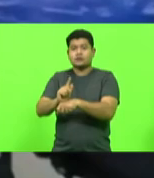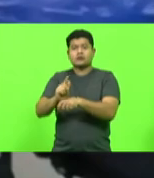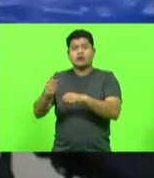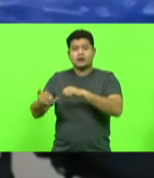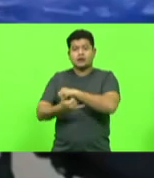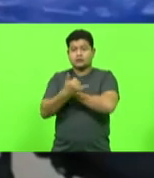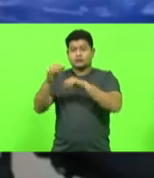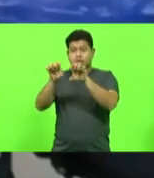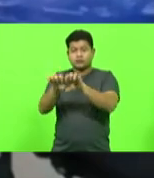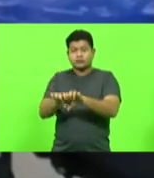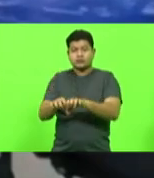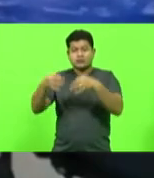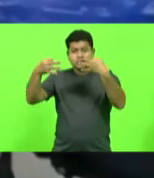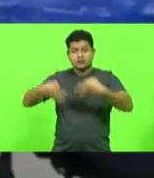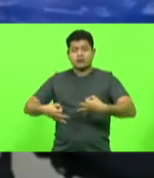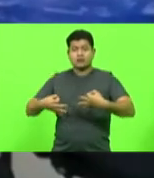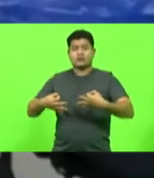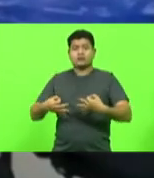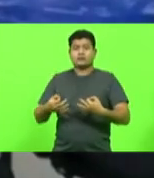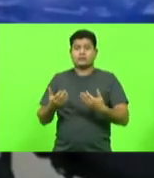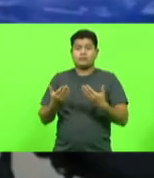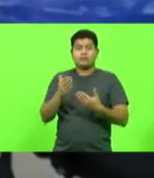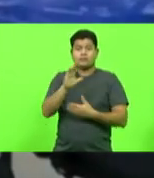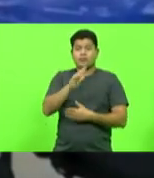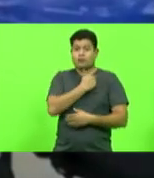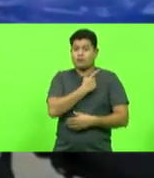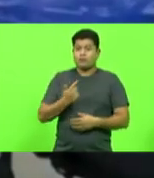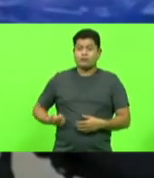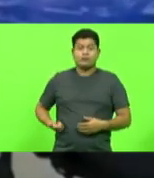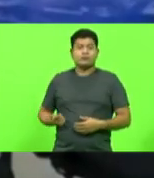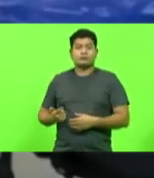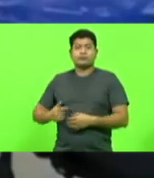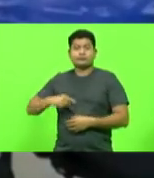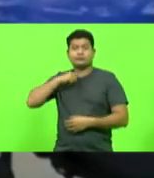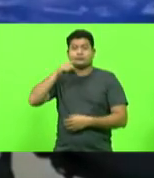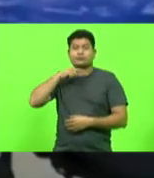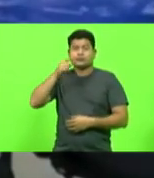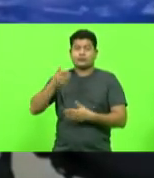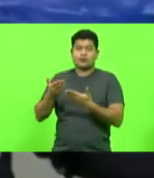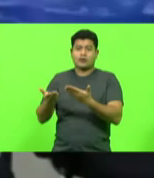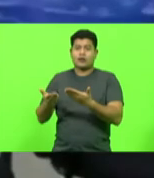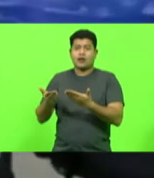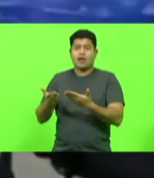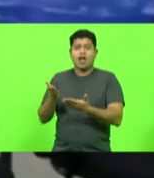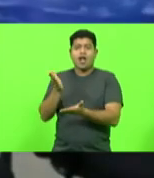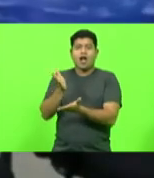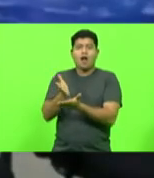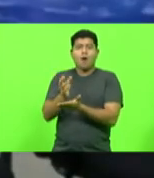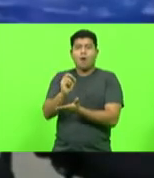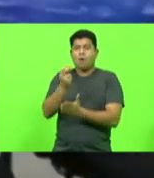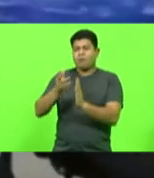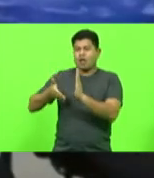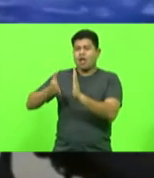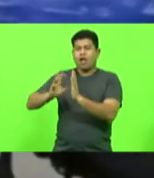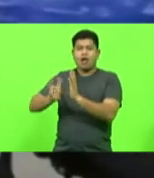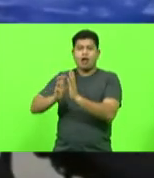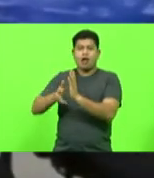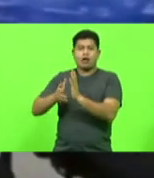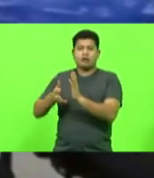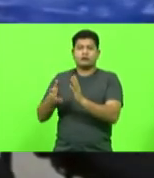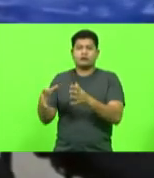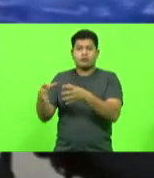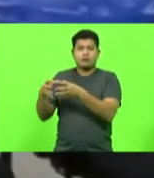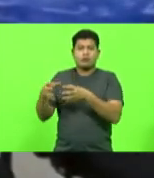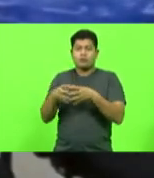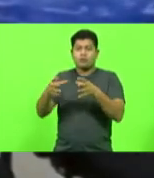pública de Estado, não de governo, não de pessoas, ou não de partidos ou de grupos políticos aqui no Estado de